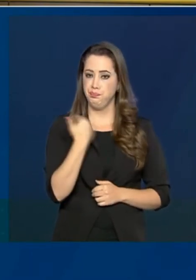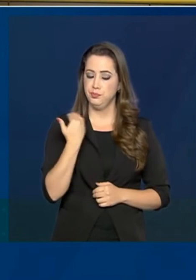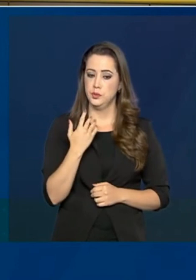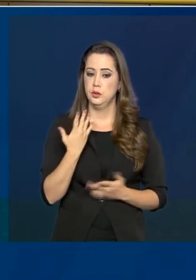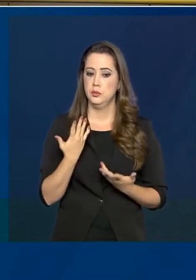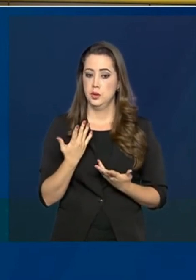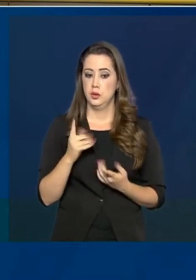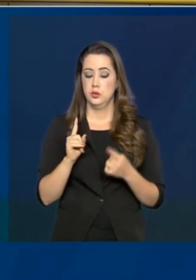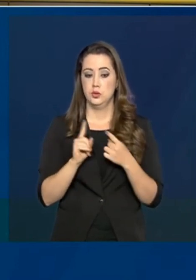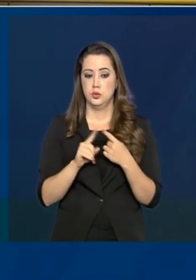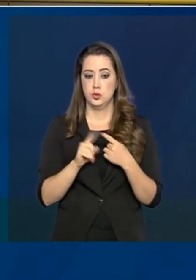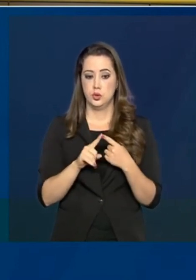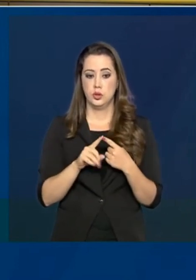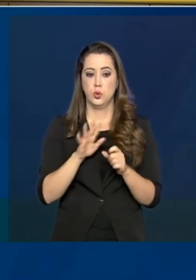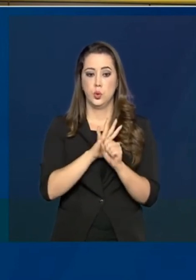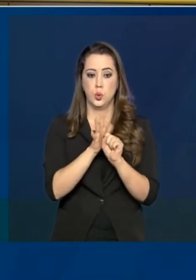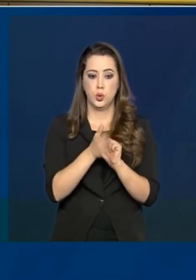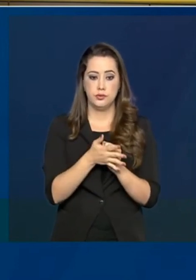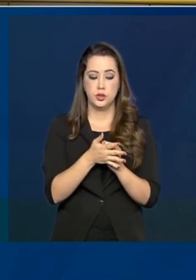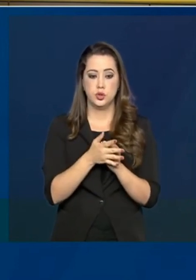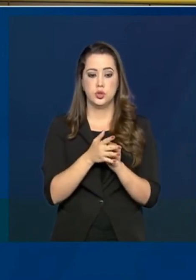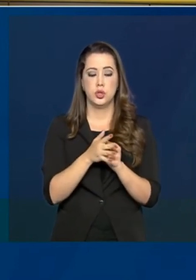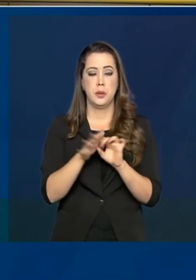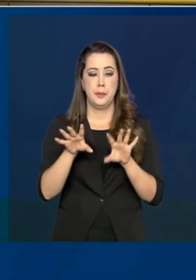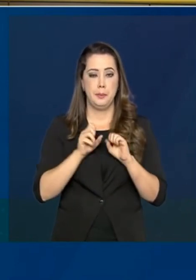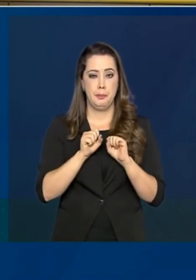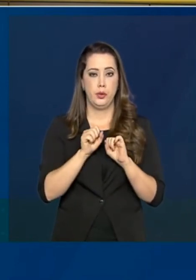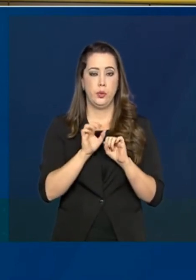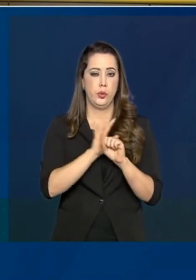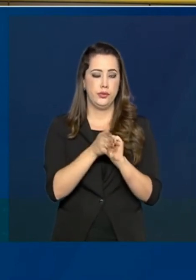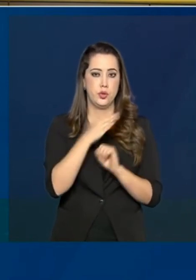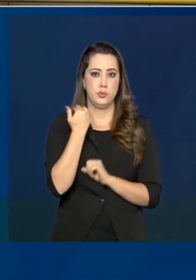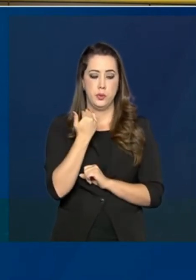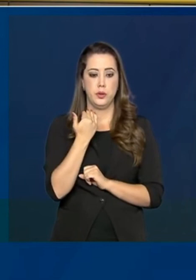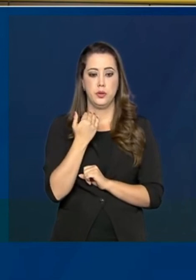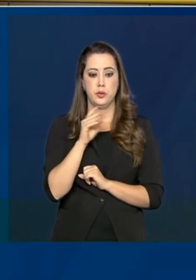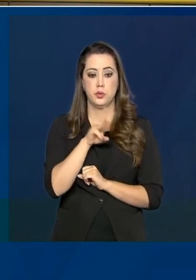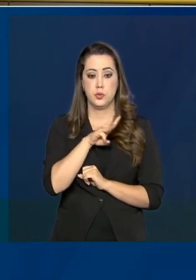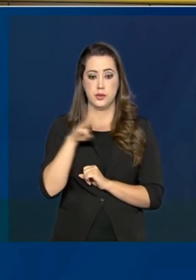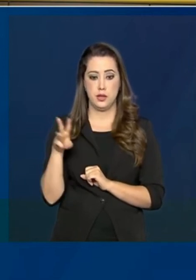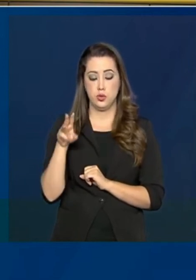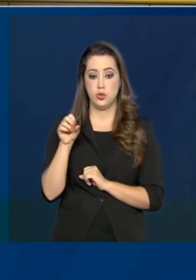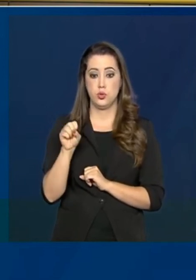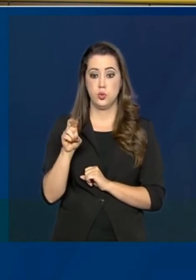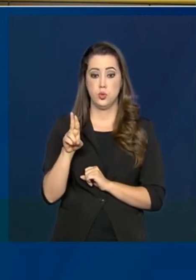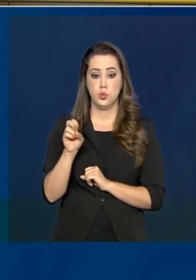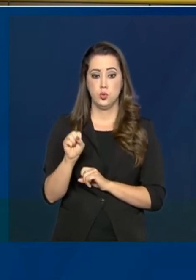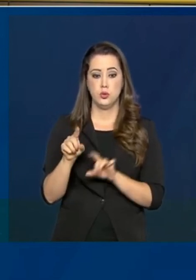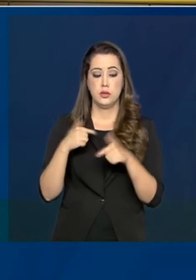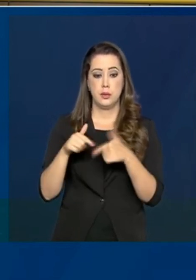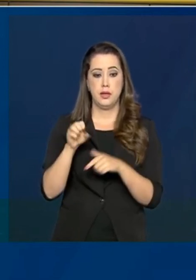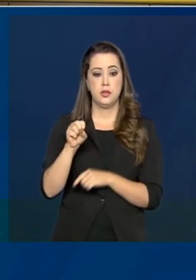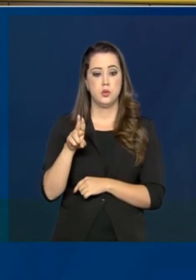Covid registrados no sistema oficial do Ministério da Saúde, do Sistema Único de Saúde, foram